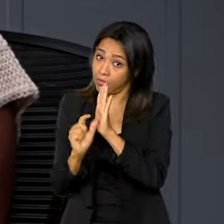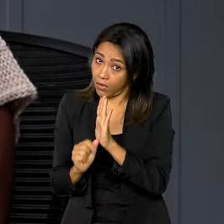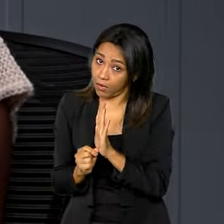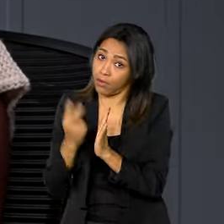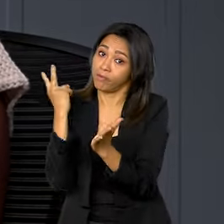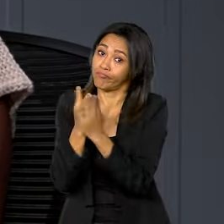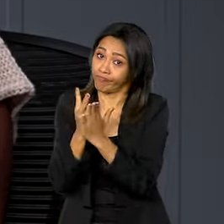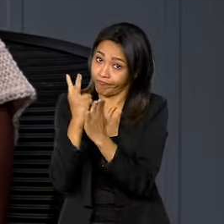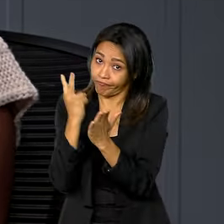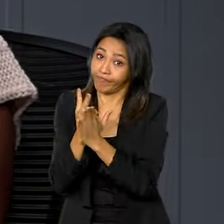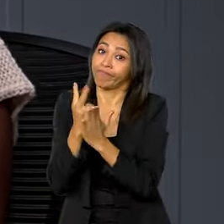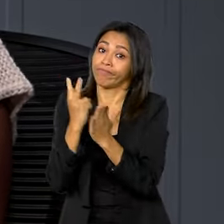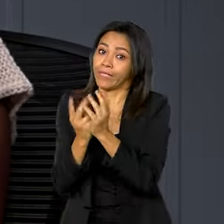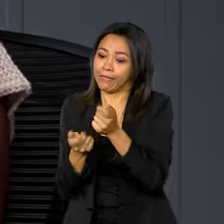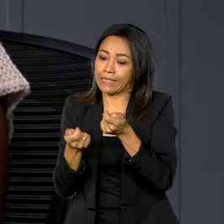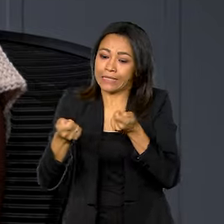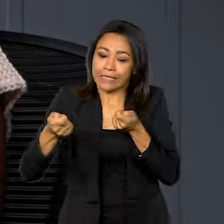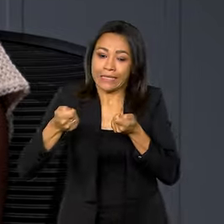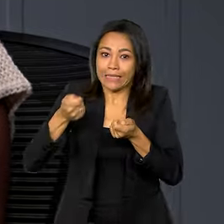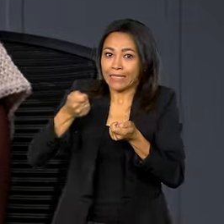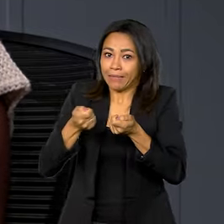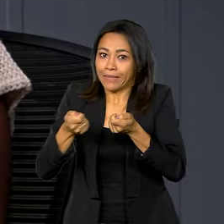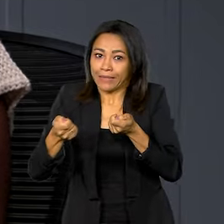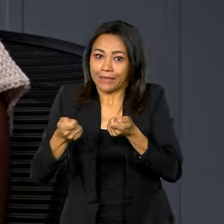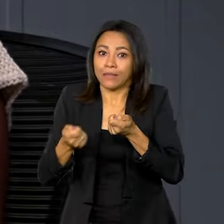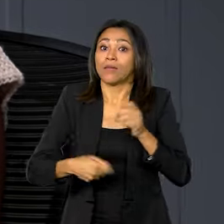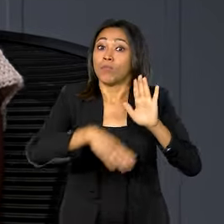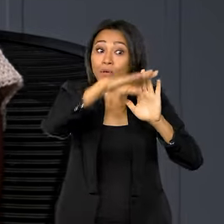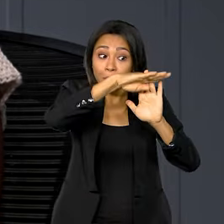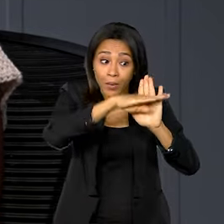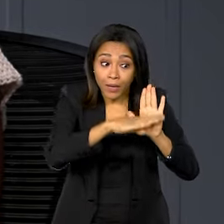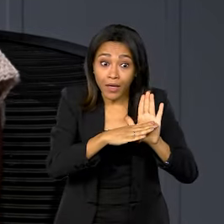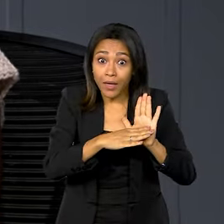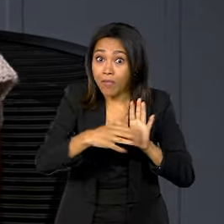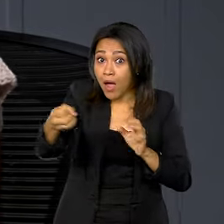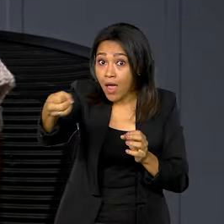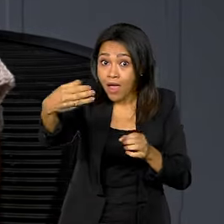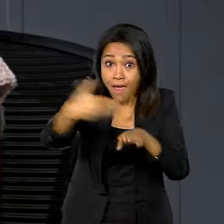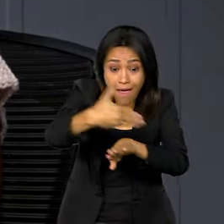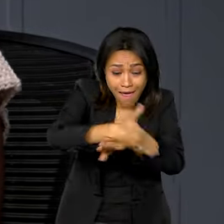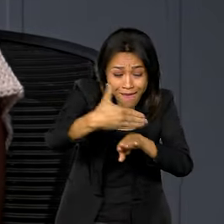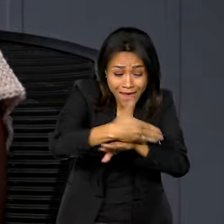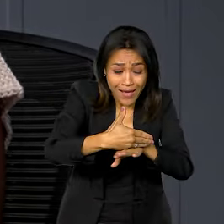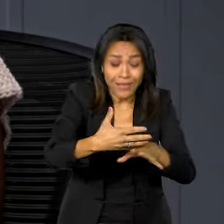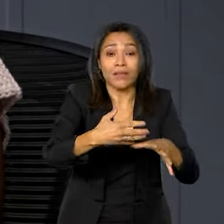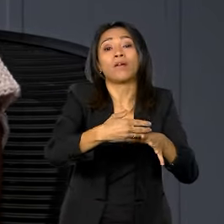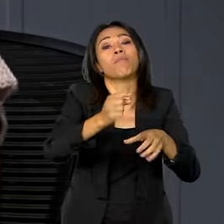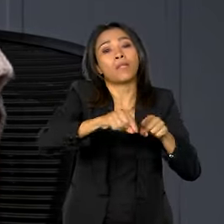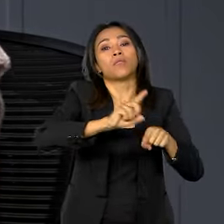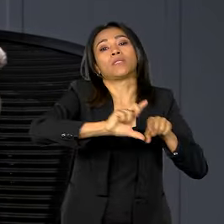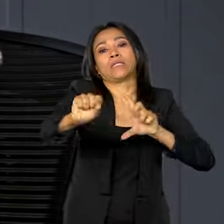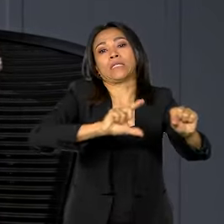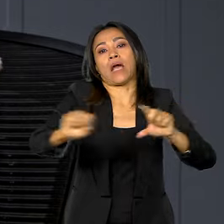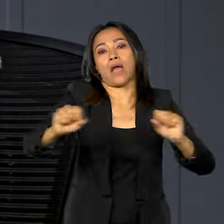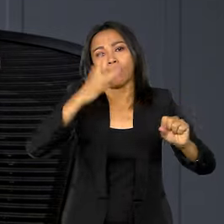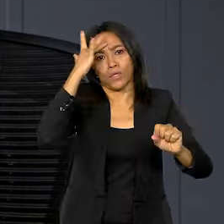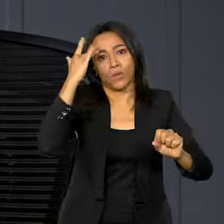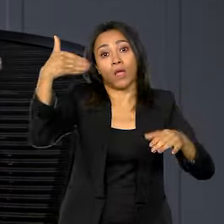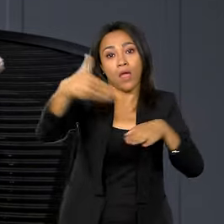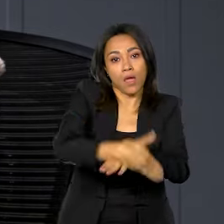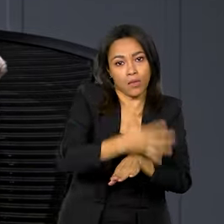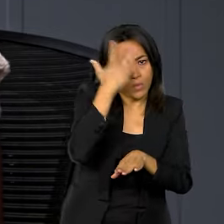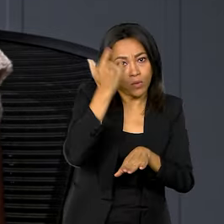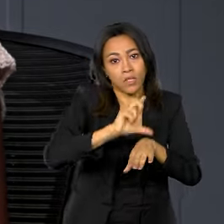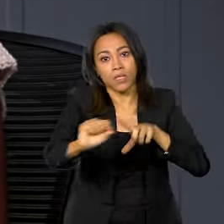fixo no ano e que a gente fica equilibrando né o programa é um programa que entr fluxos de entradas e de saídas e o que